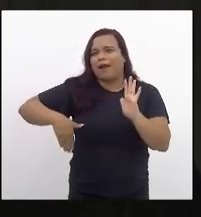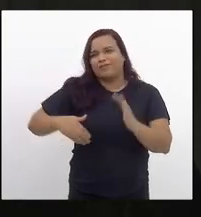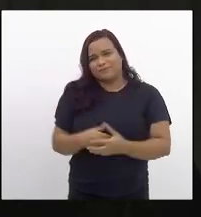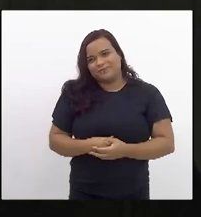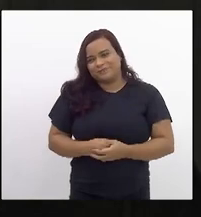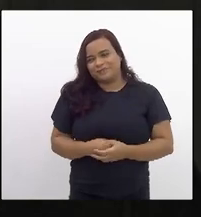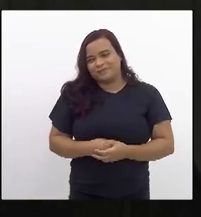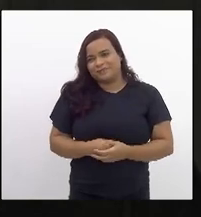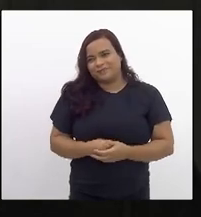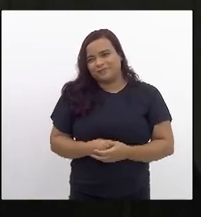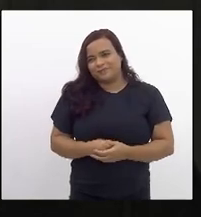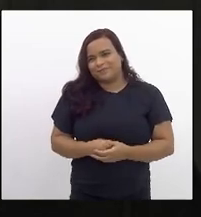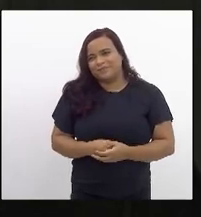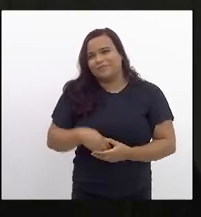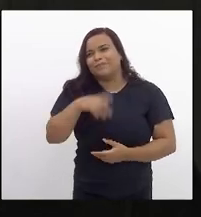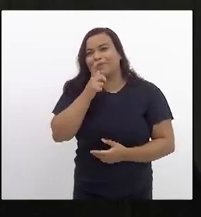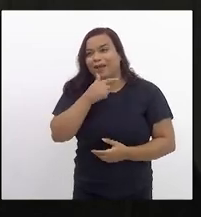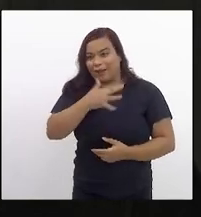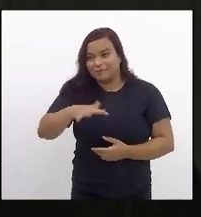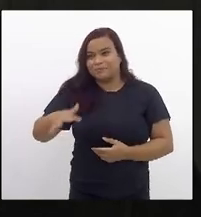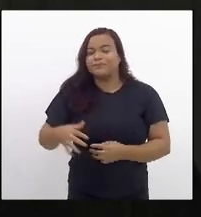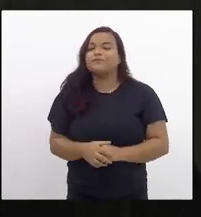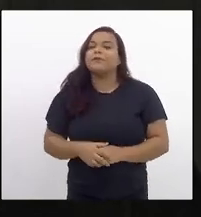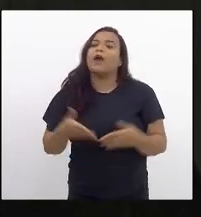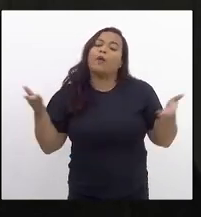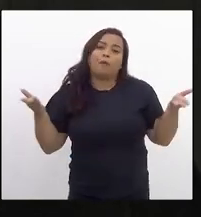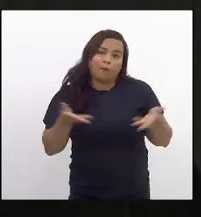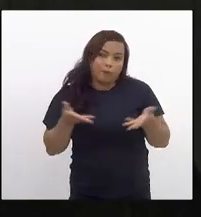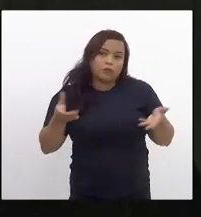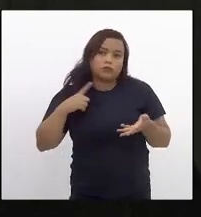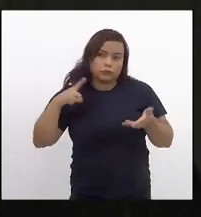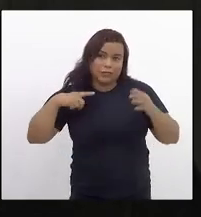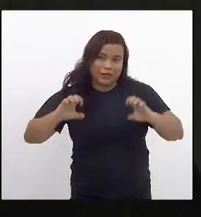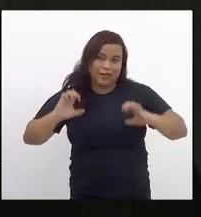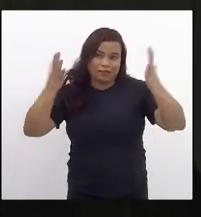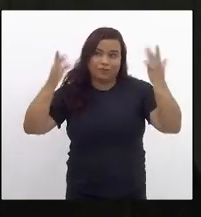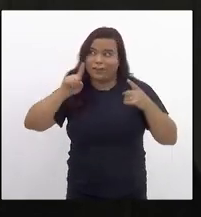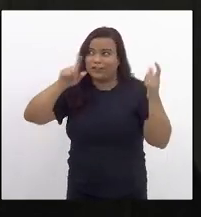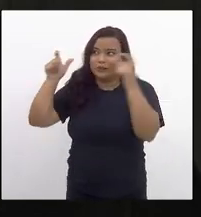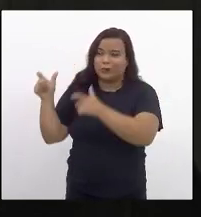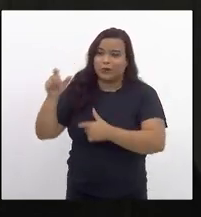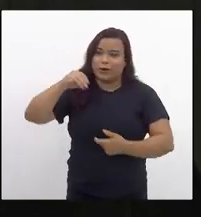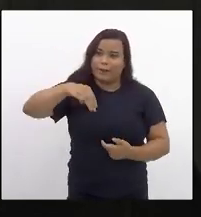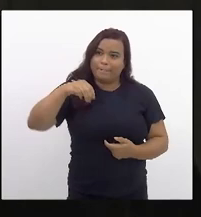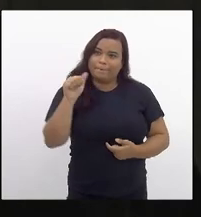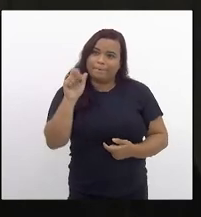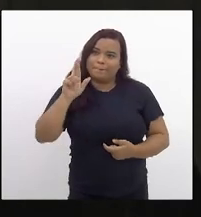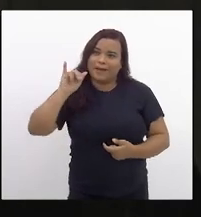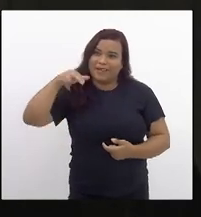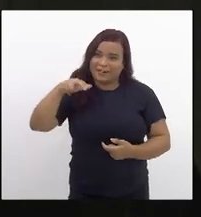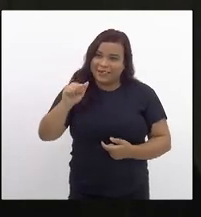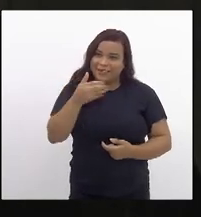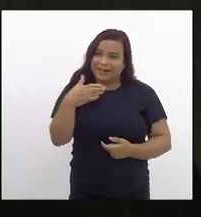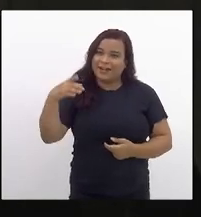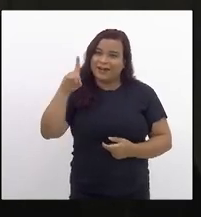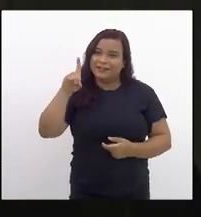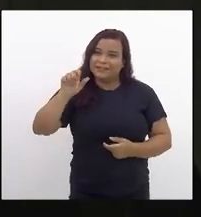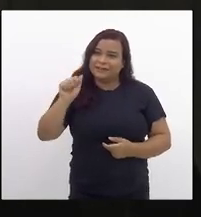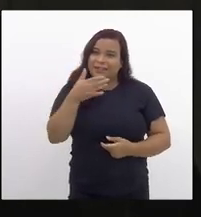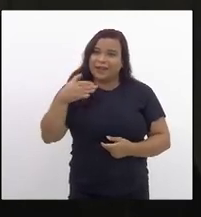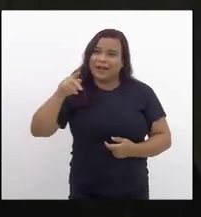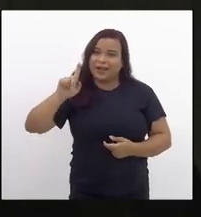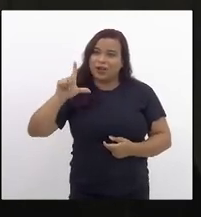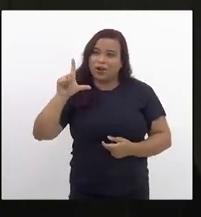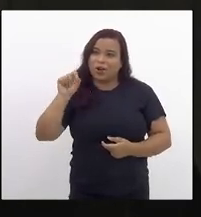hoje também está acontecendo um evento na Marina da Glória que fala da economia azul e